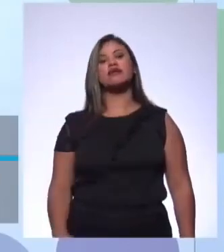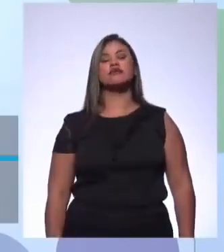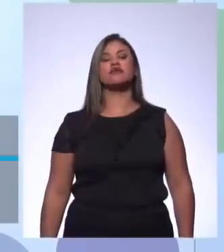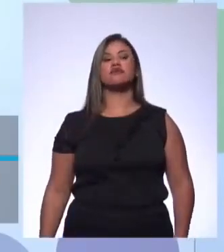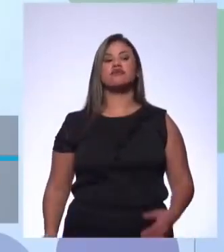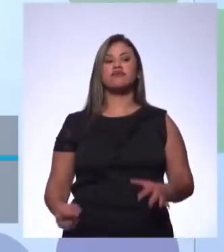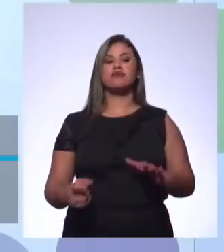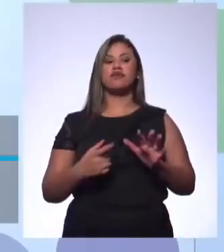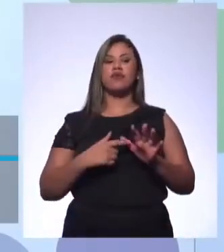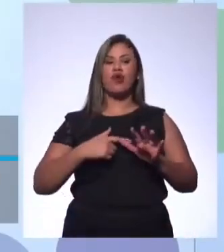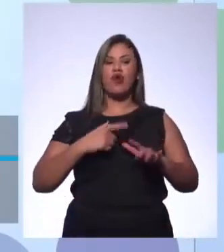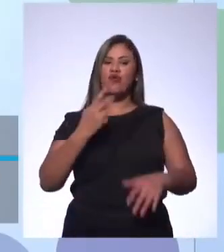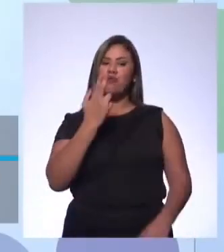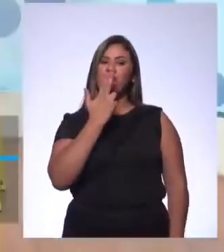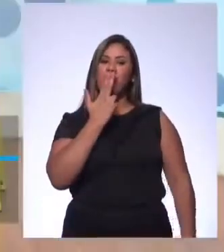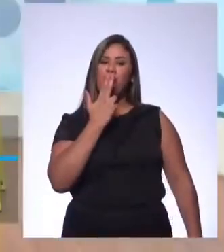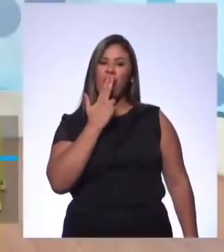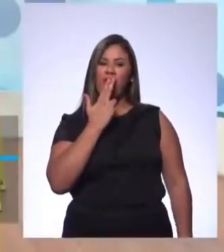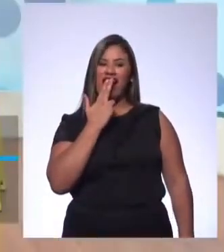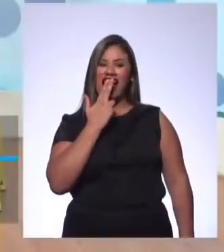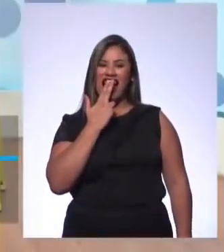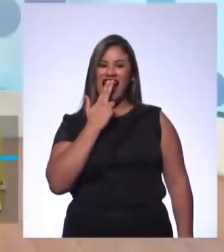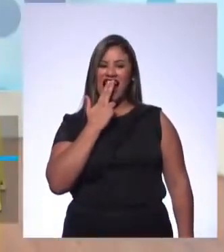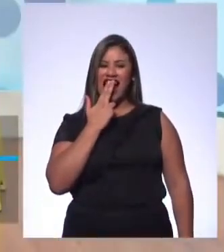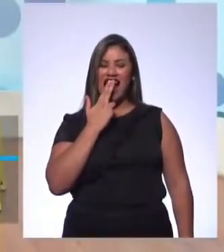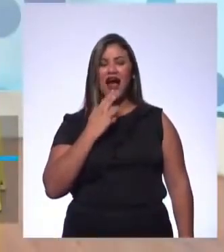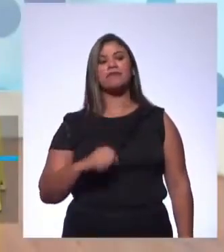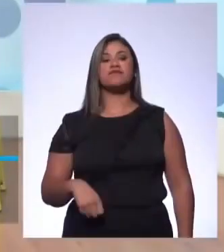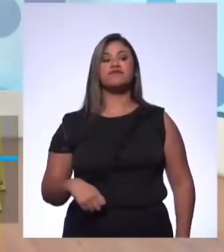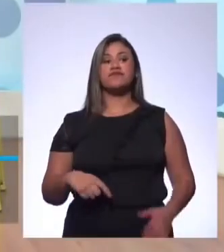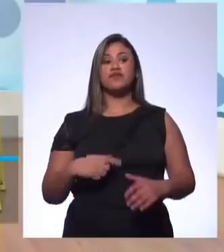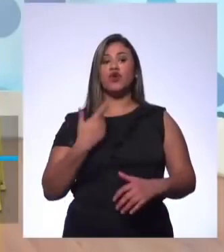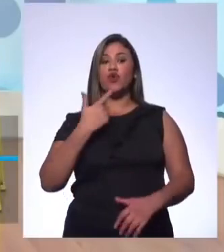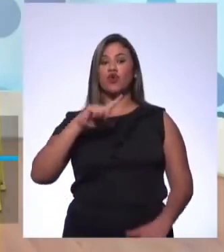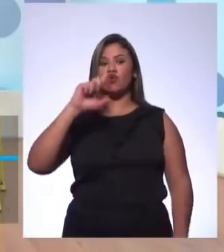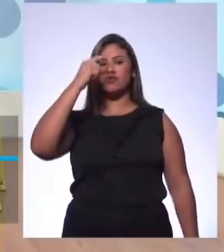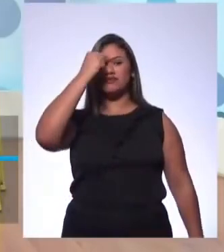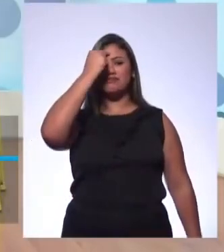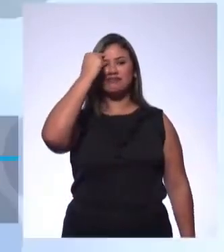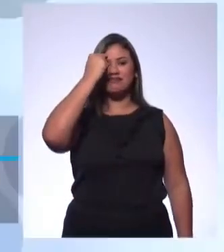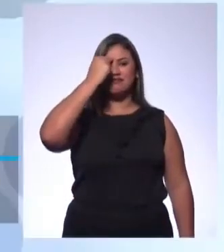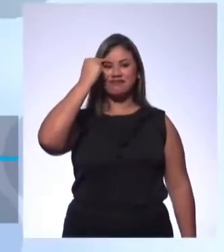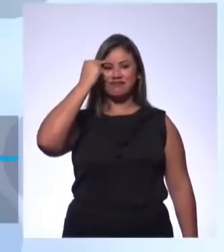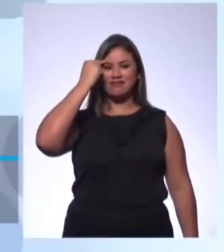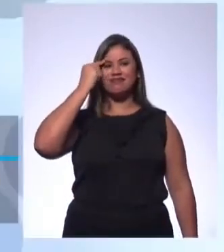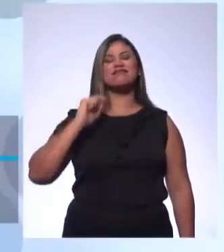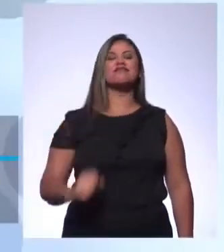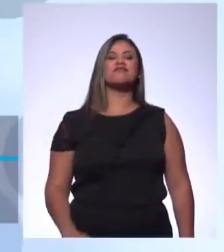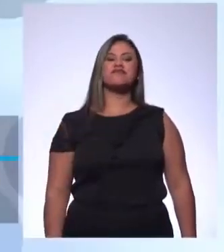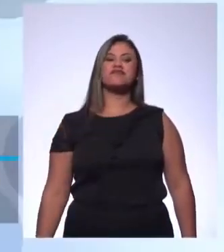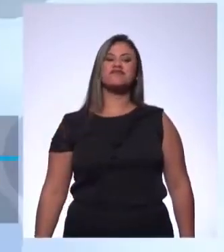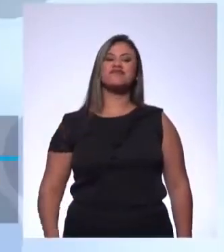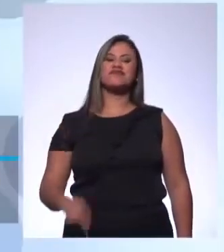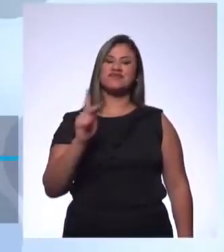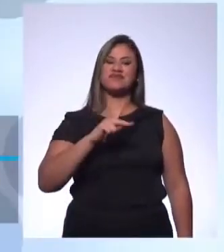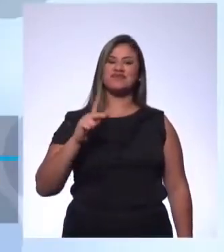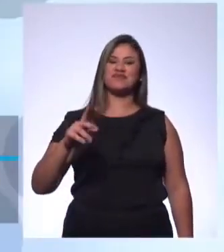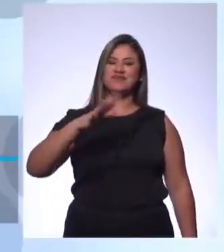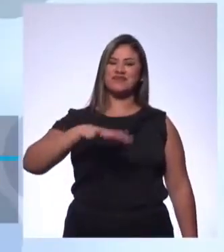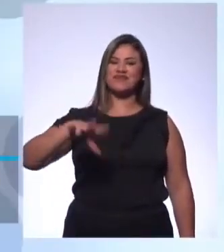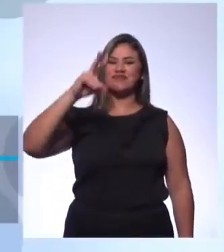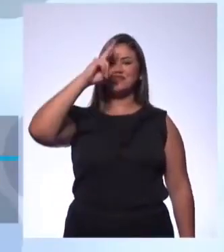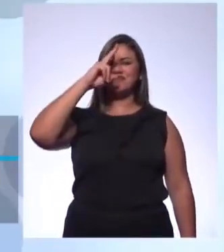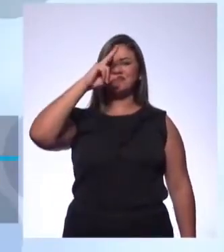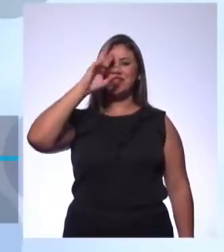lembram. Historinha da Turma da Mônica, a Flor Bela falou, Harry Potter. Deixa eu falar para vocês, professores que estão assistindo a gente, bem legal. Vocês lembram da